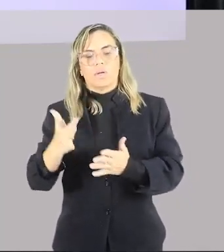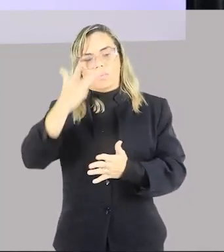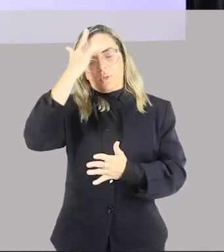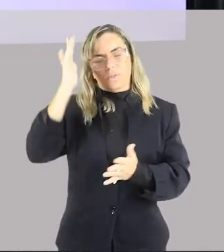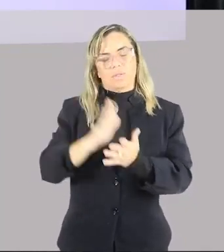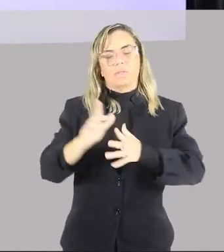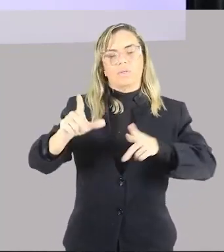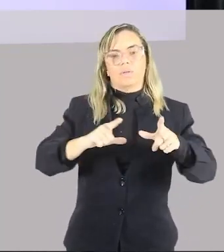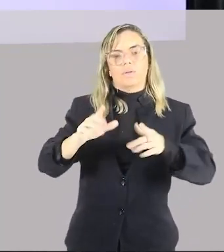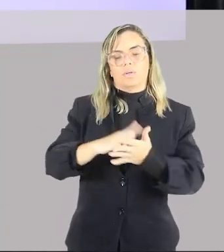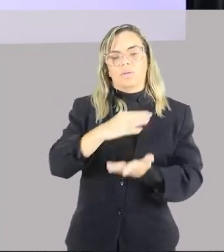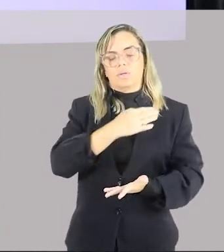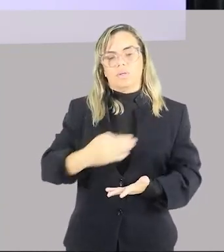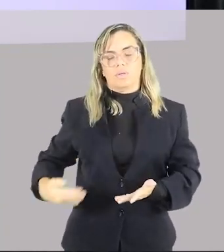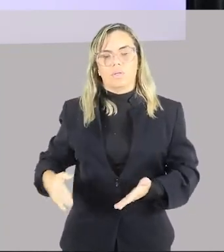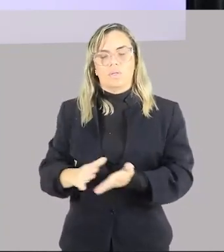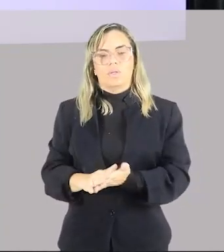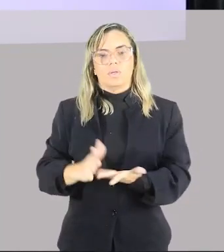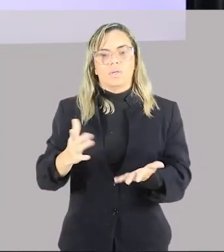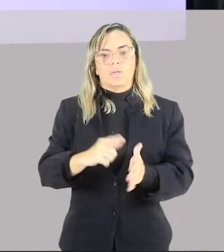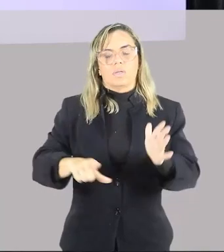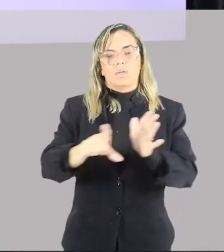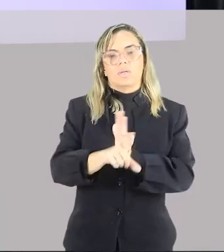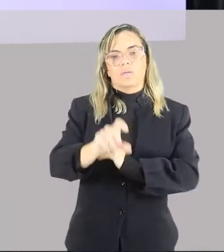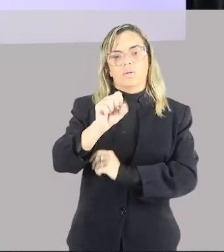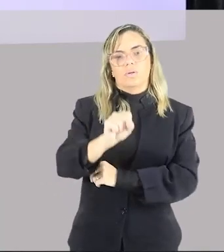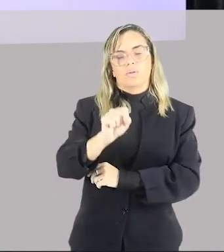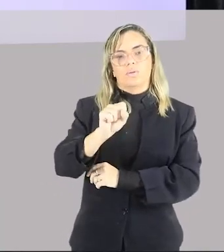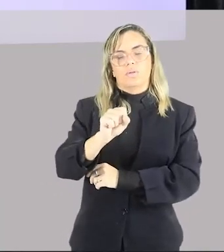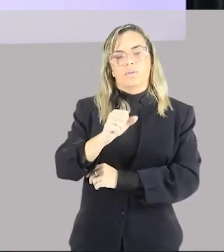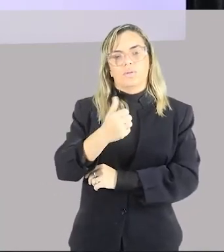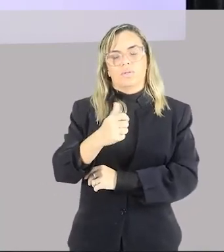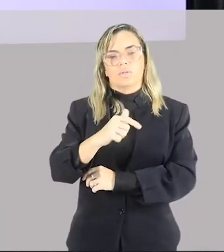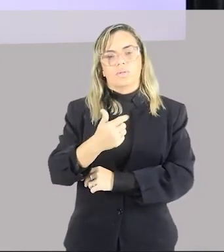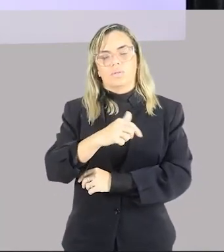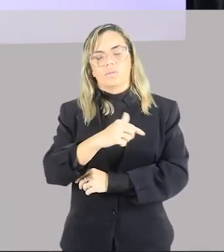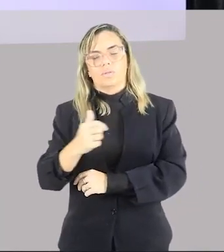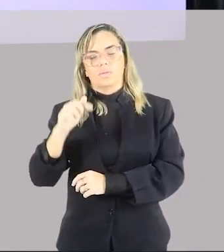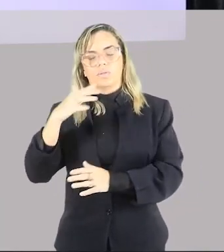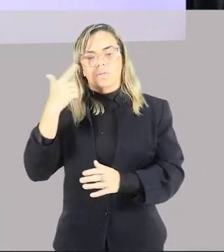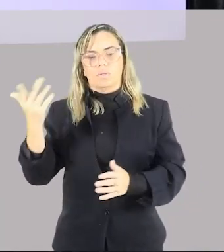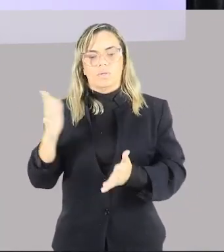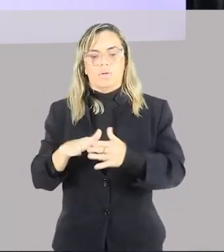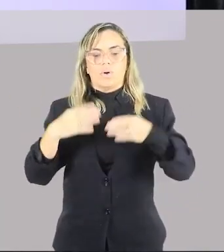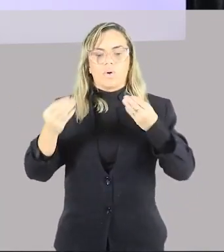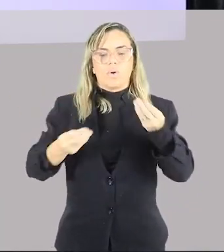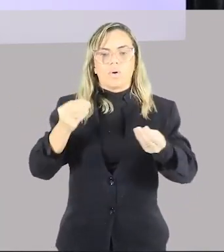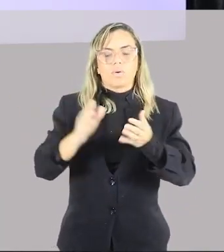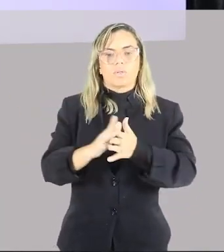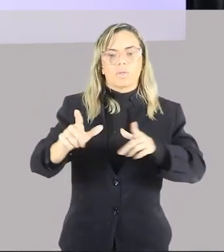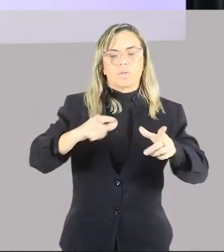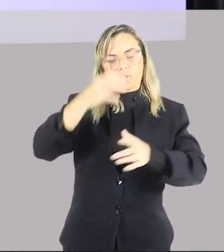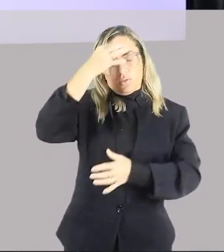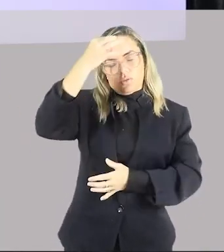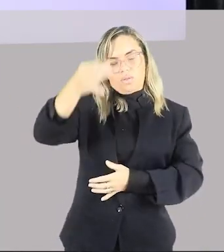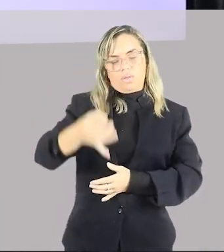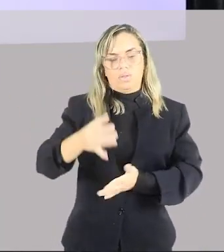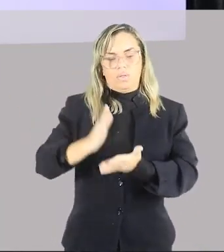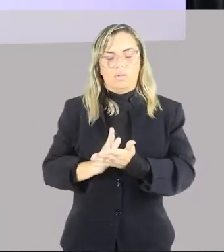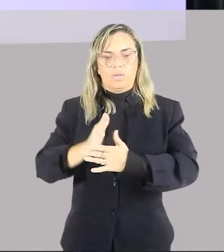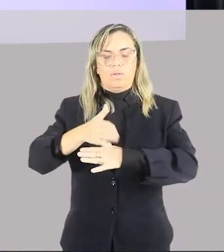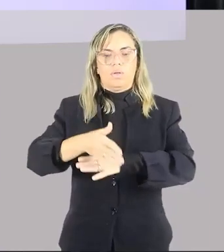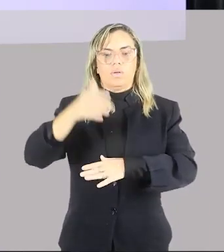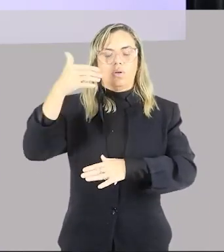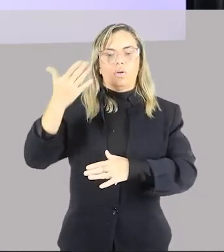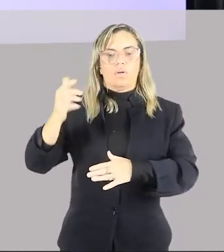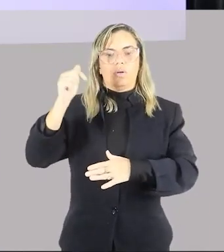público, passará por avaliações periódicas de desempenho. Periodicamente você será avaliado. Quando você ingressar ainda